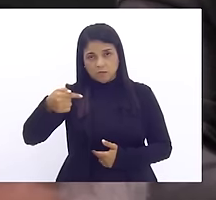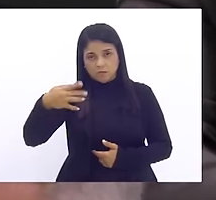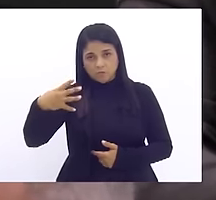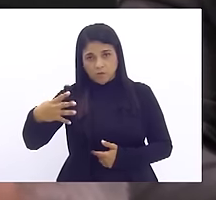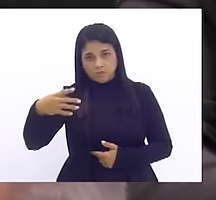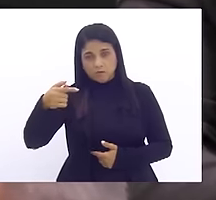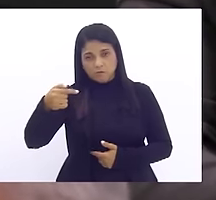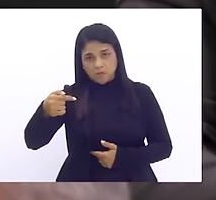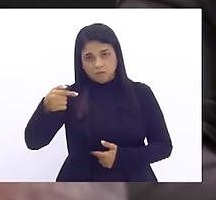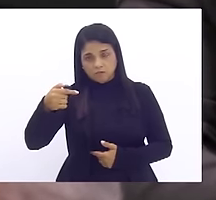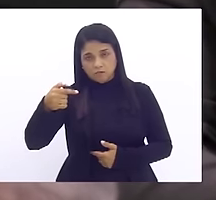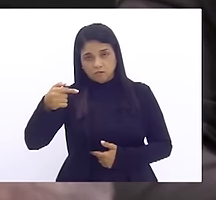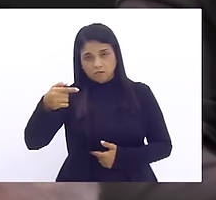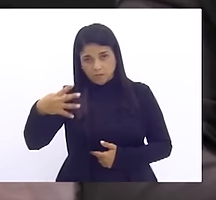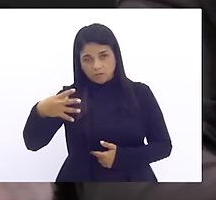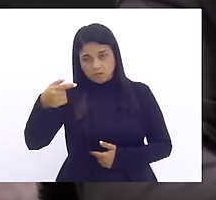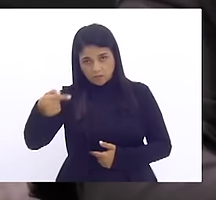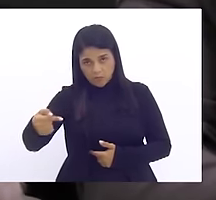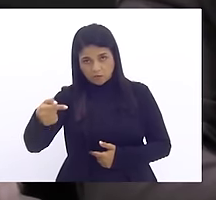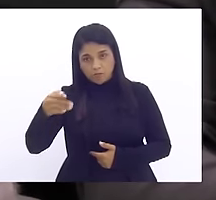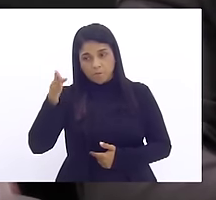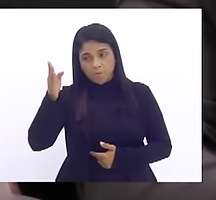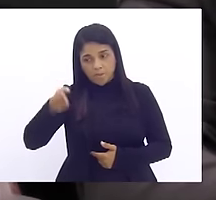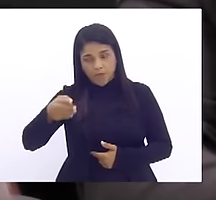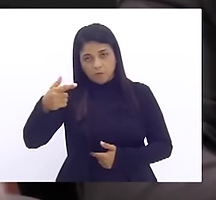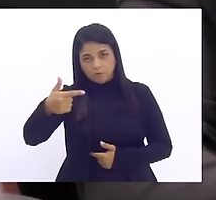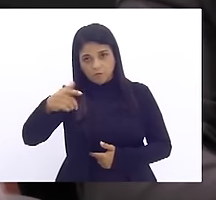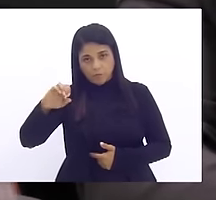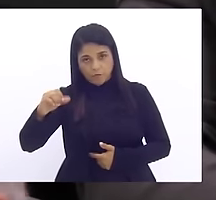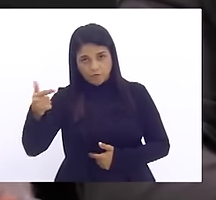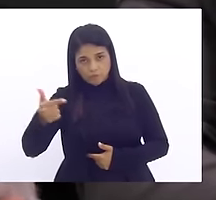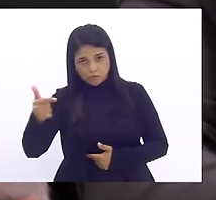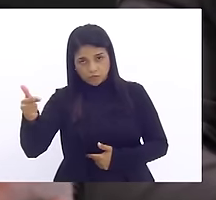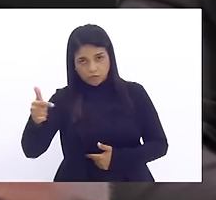007447 também de 2022